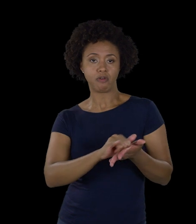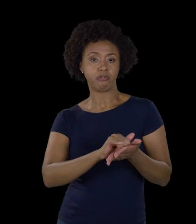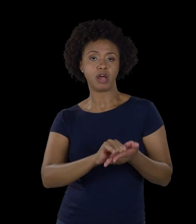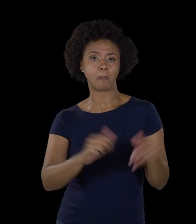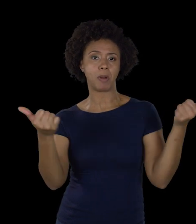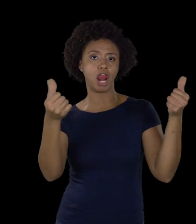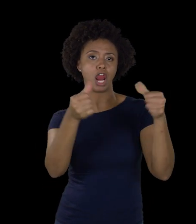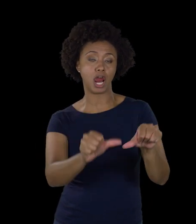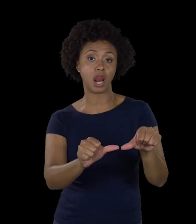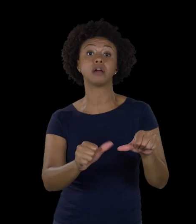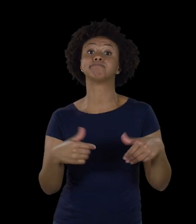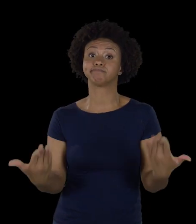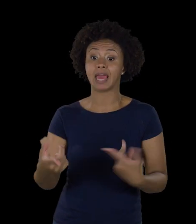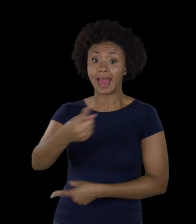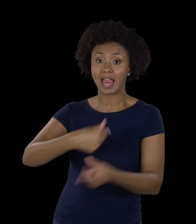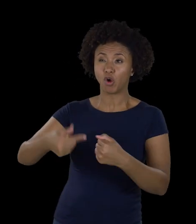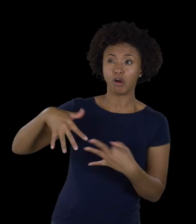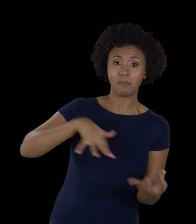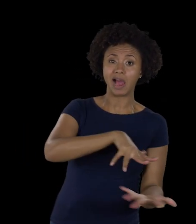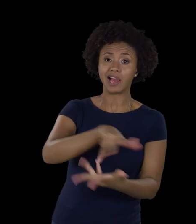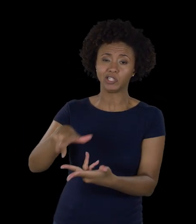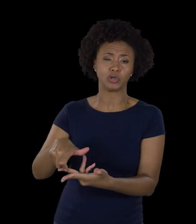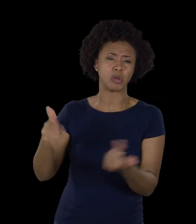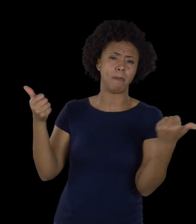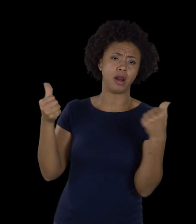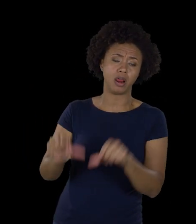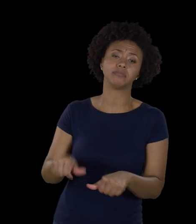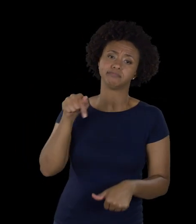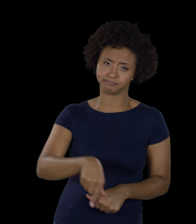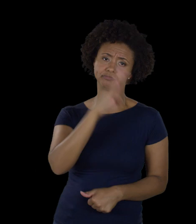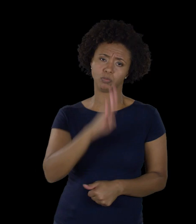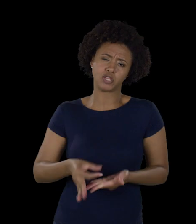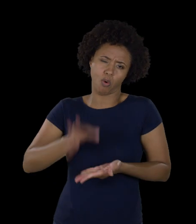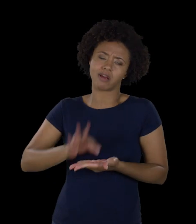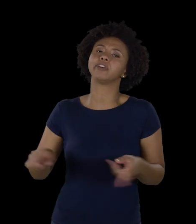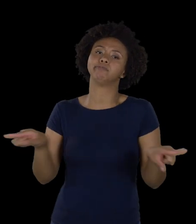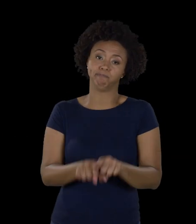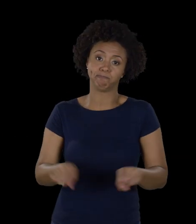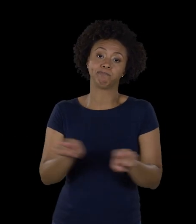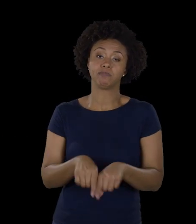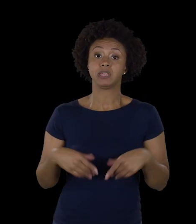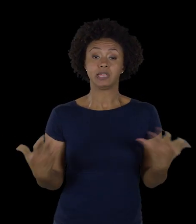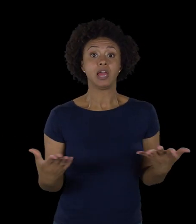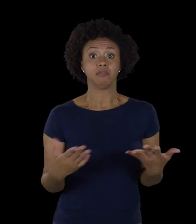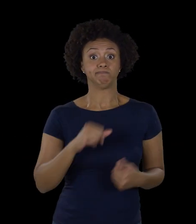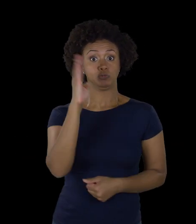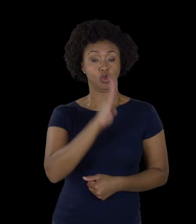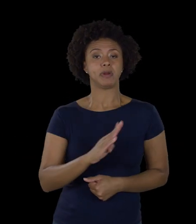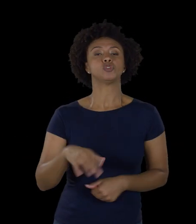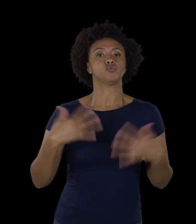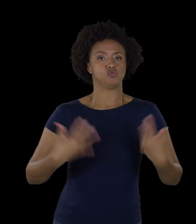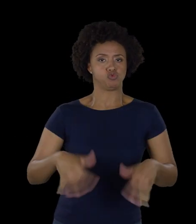dos produtos no mercado internacional e o café não escapou. O Brasil, então, de imediato